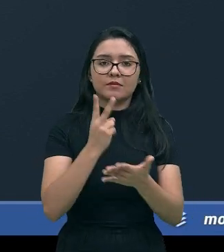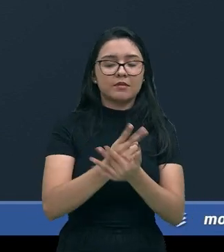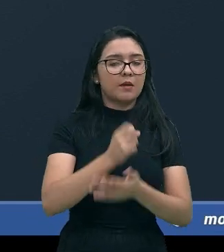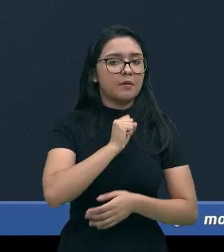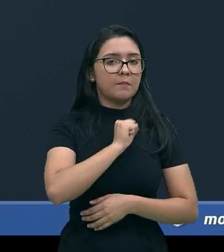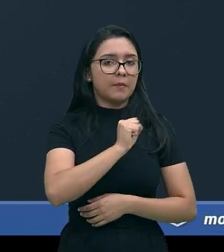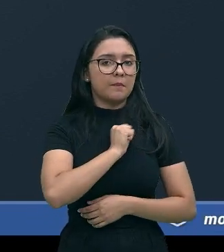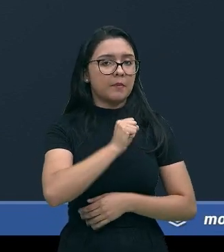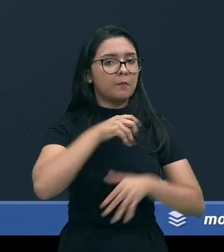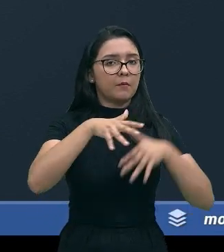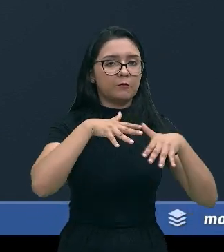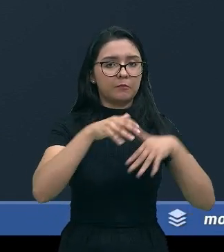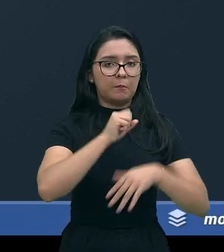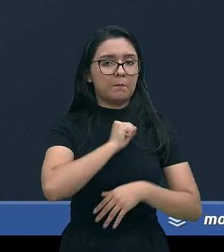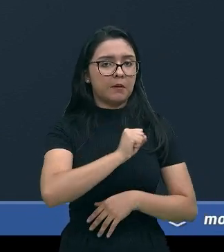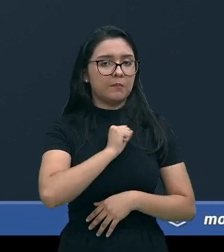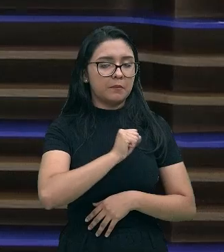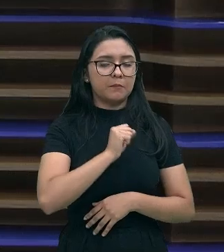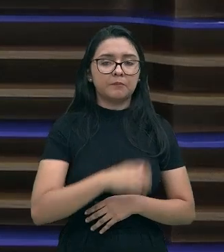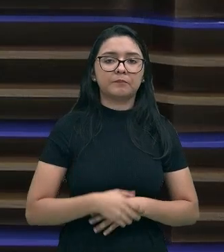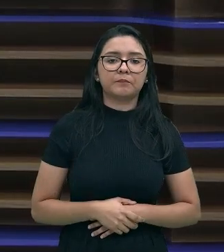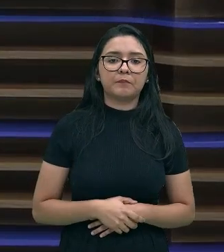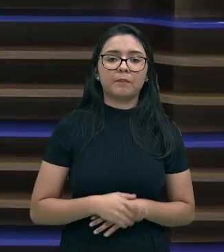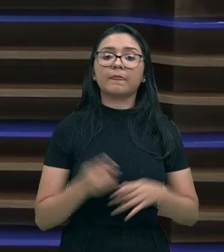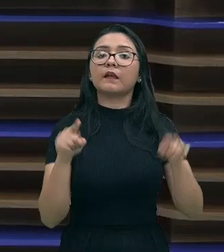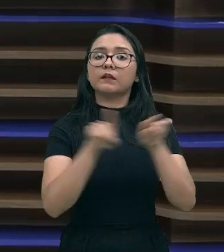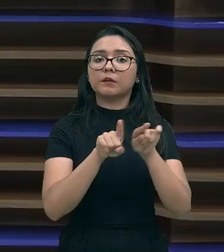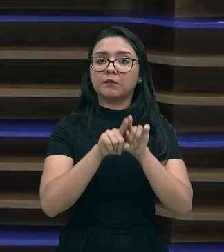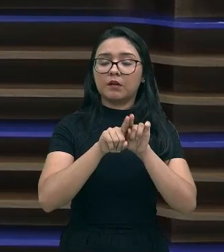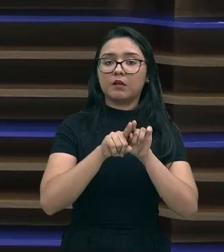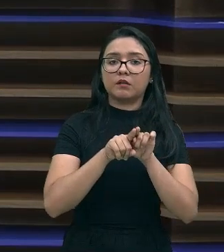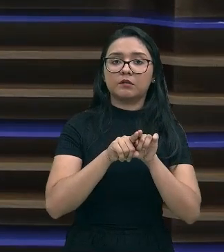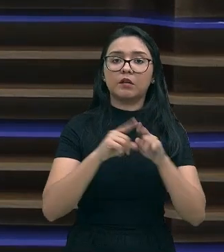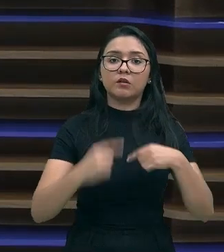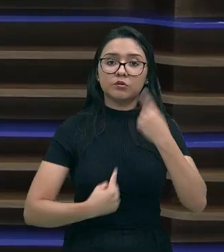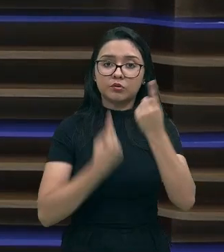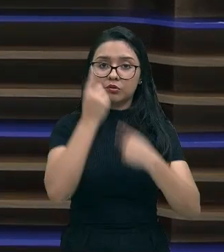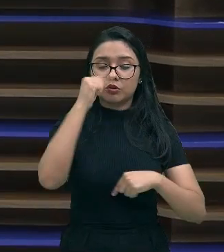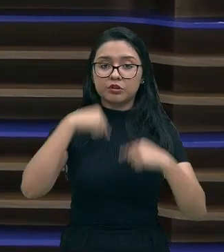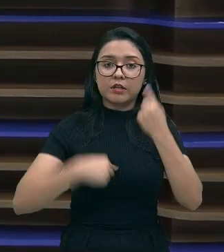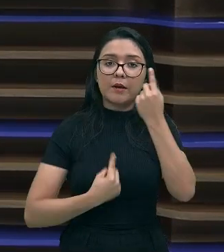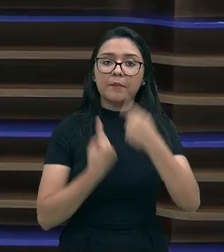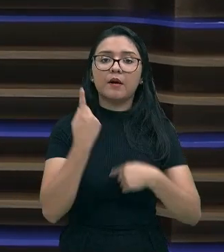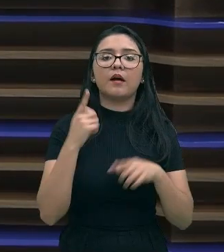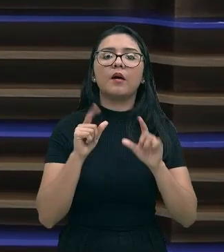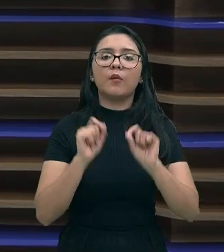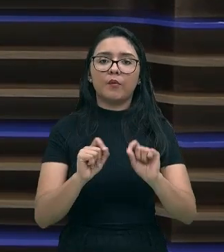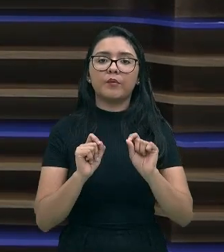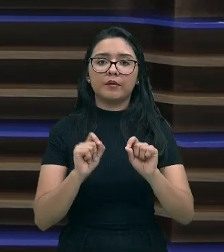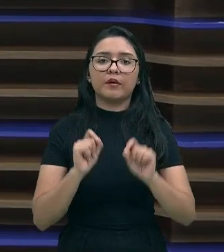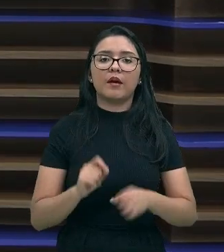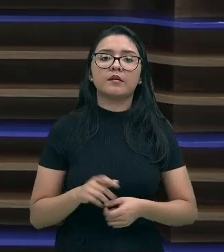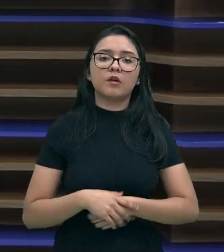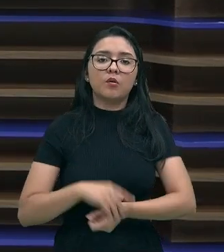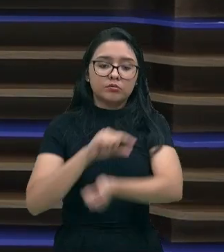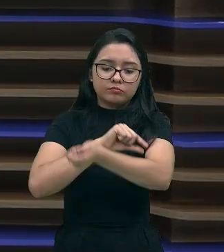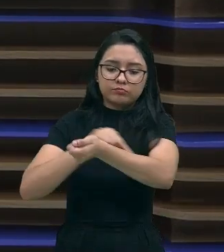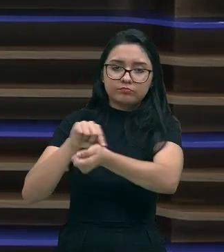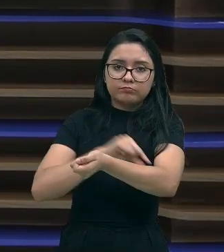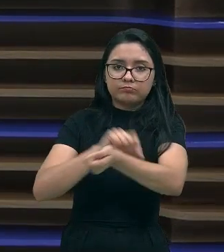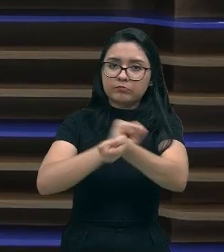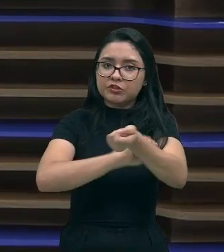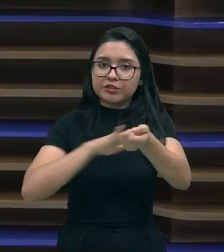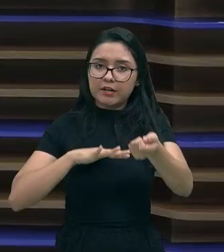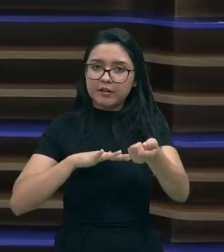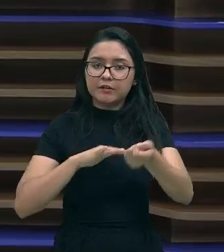bom? E aí uma parte muito importante do sistema circulatório também são os vasos sanguíneos, né? Os vasos